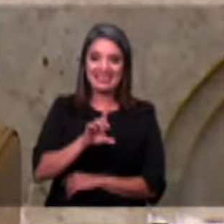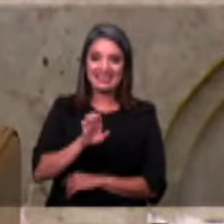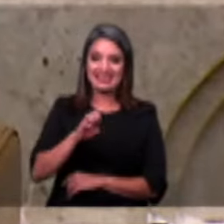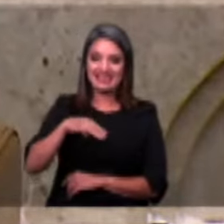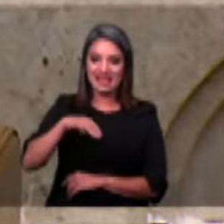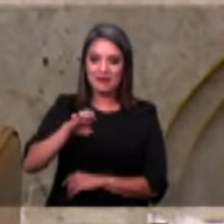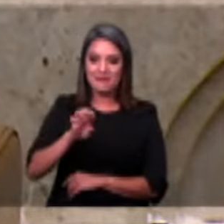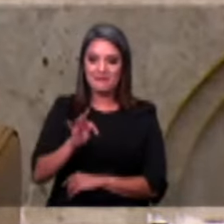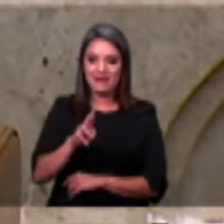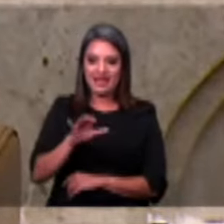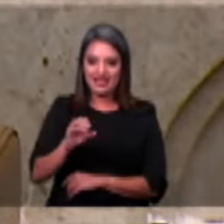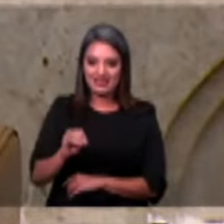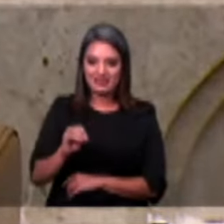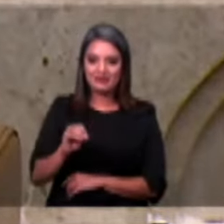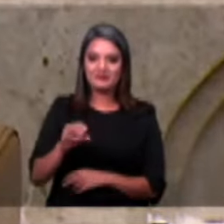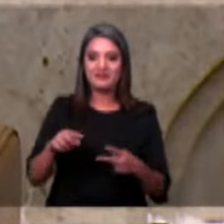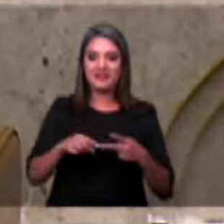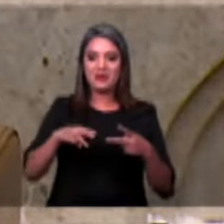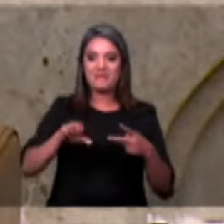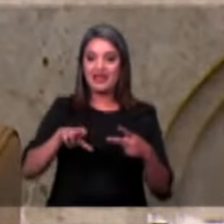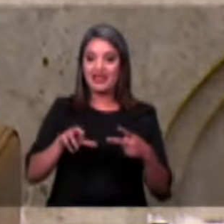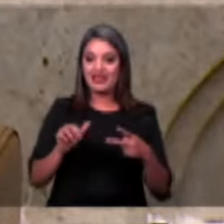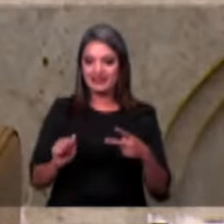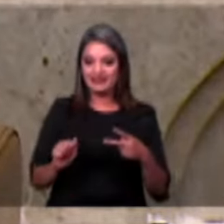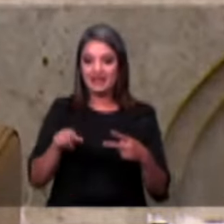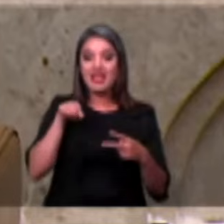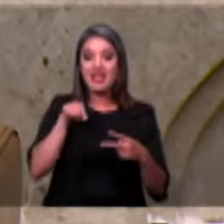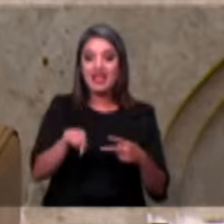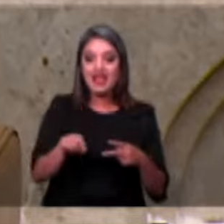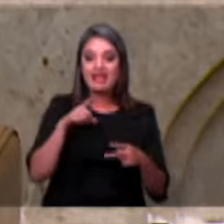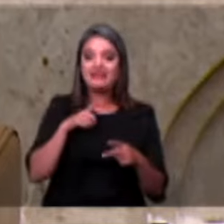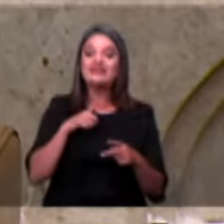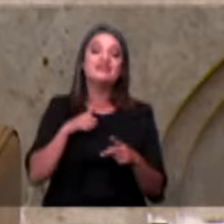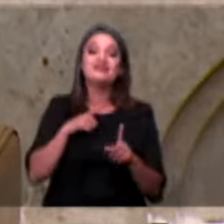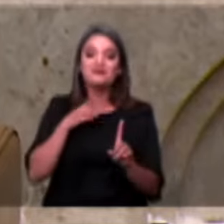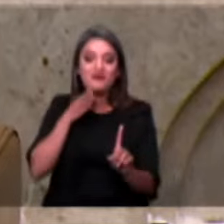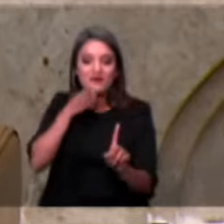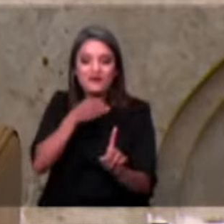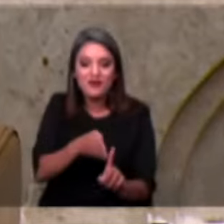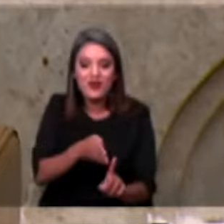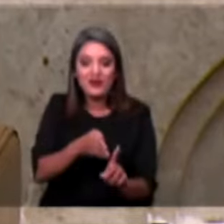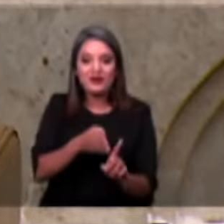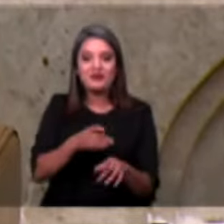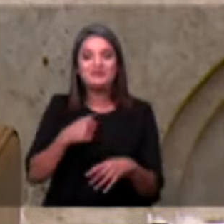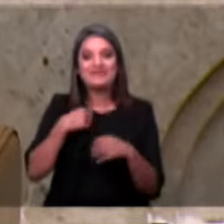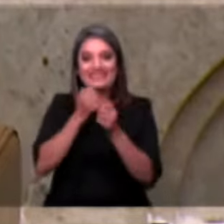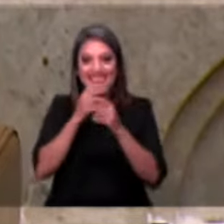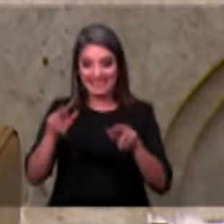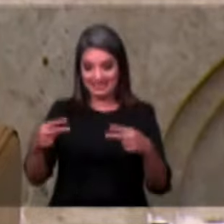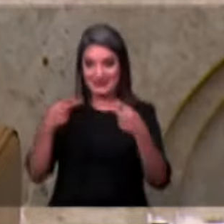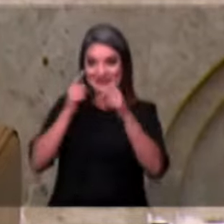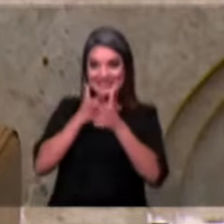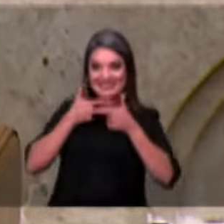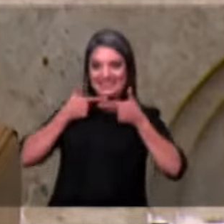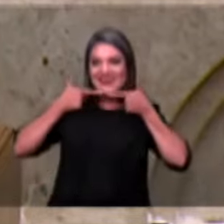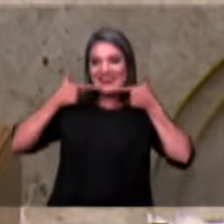Mariana, estrelas guias que me sorriem da primeira fila